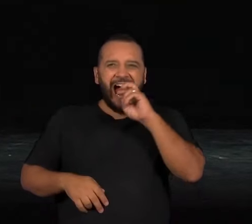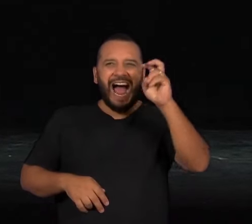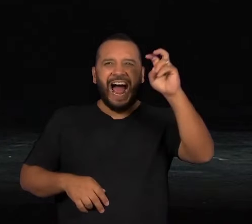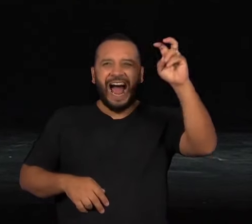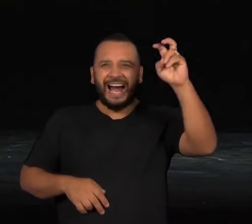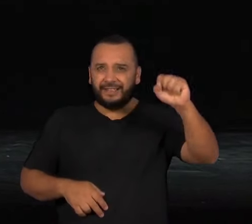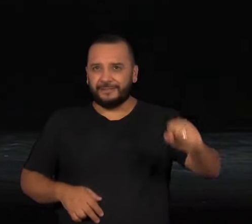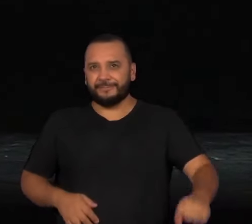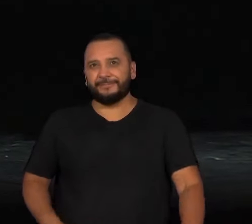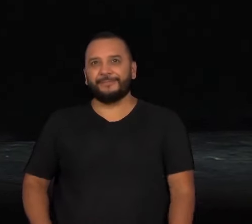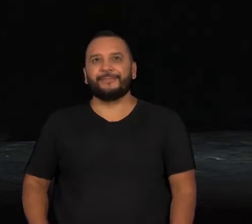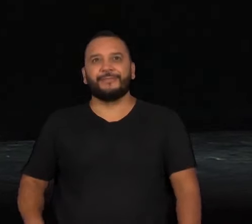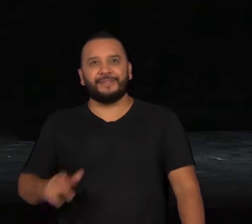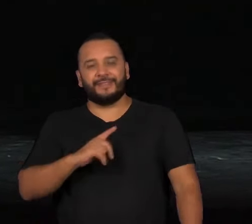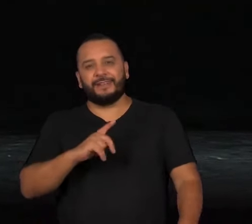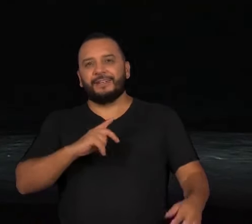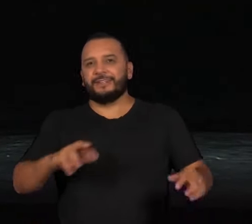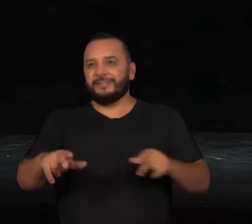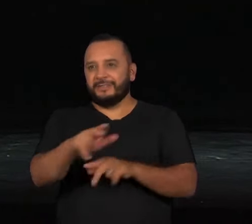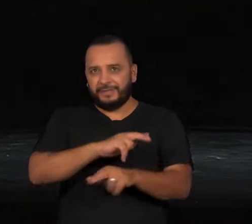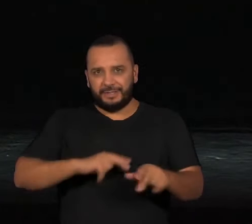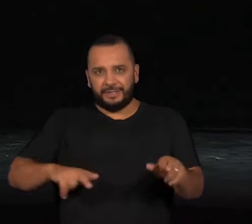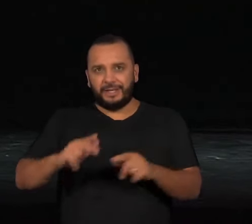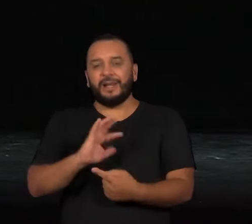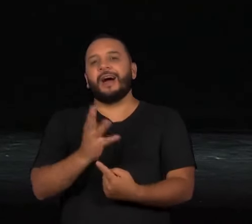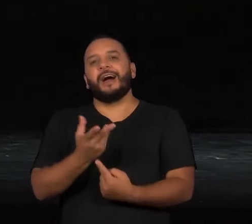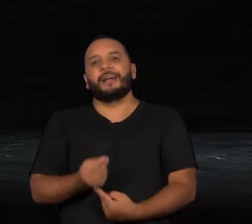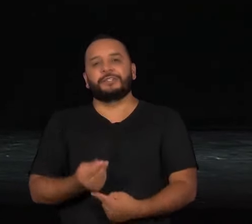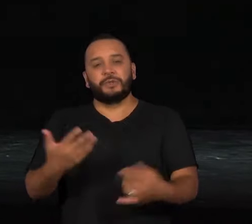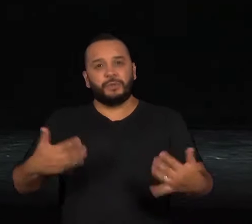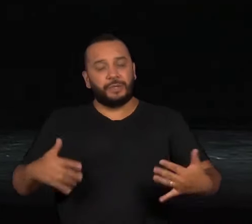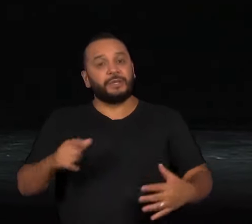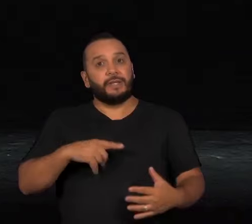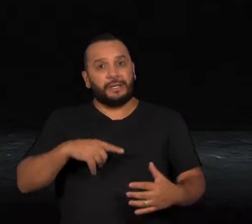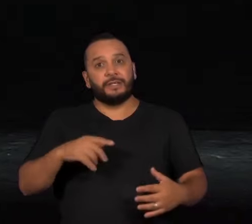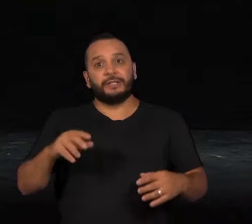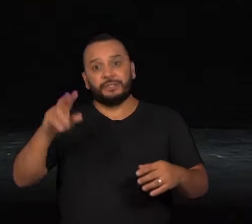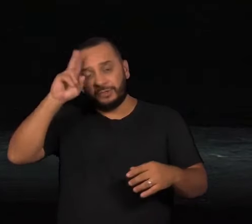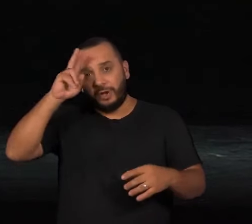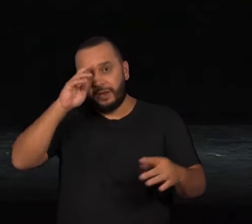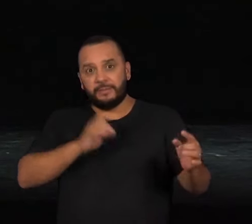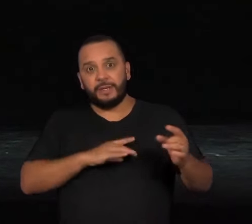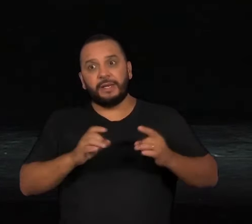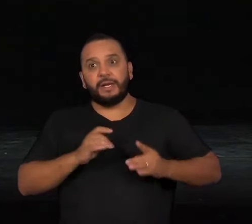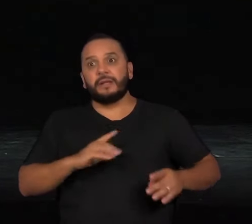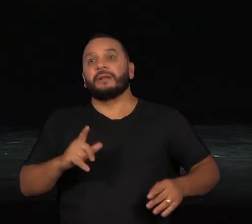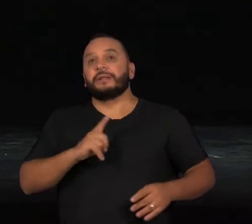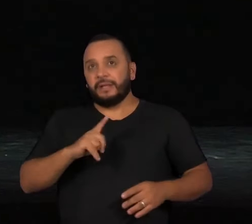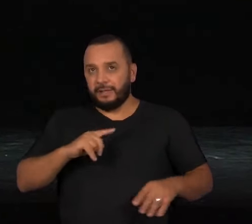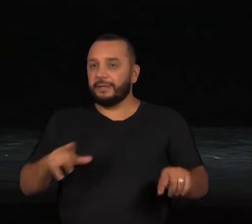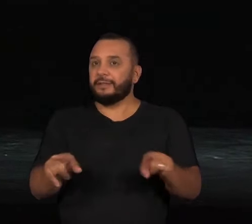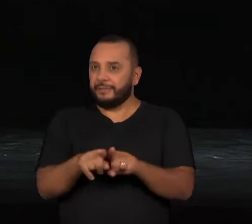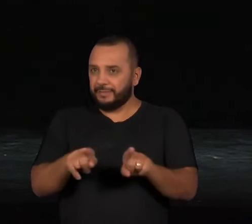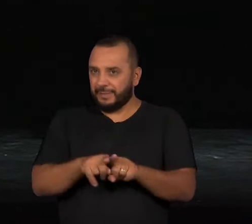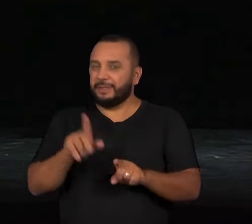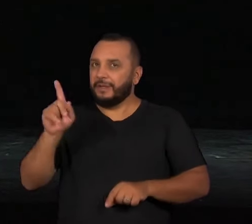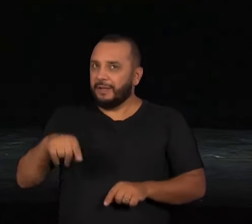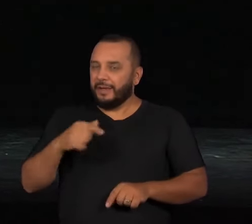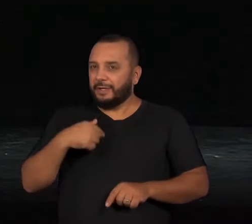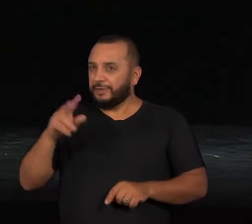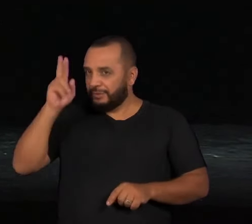E a diversidade de arte é grande. História de terror? Tem também. Na realidade, são contos escritos